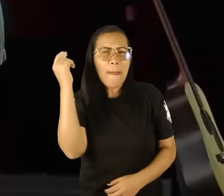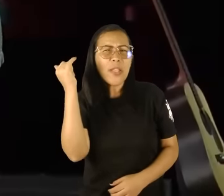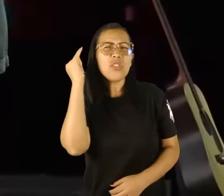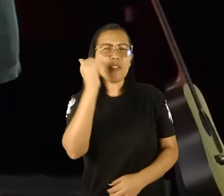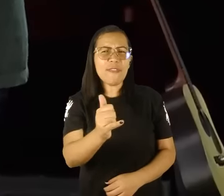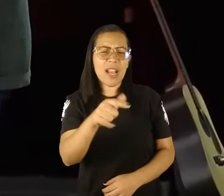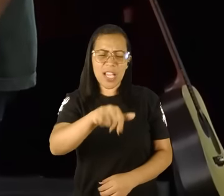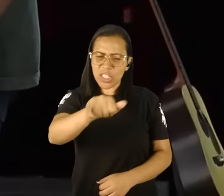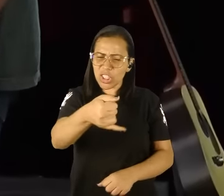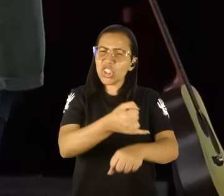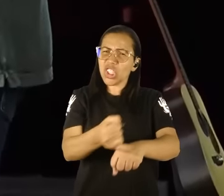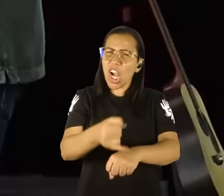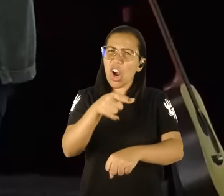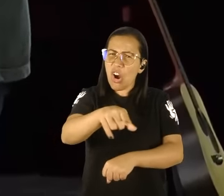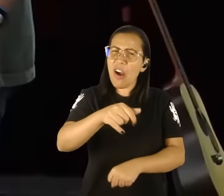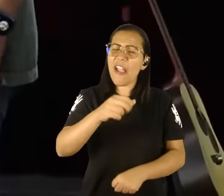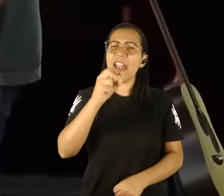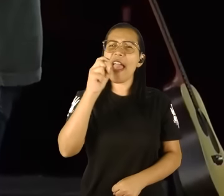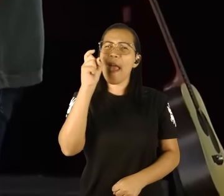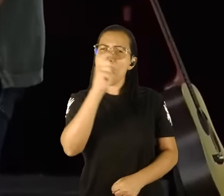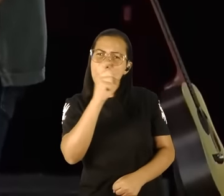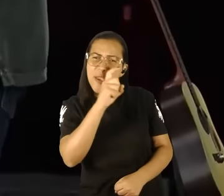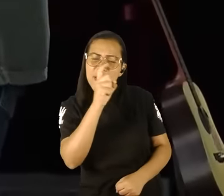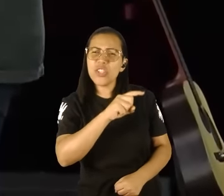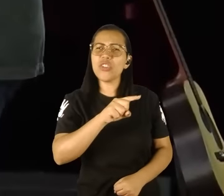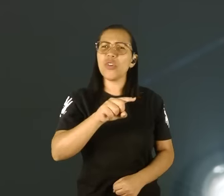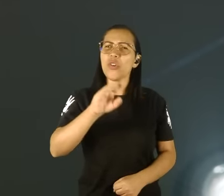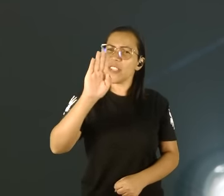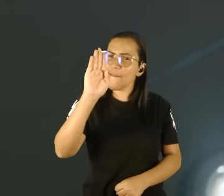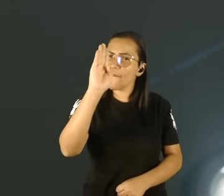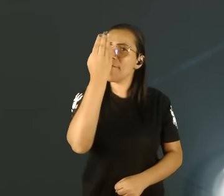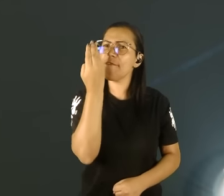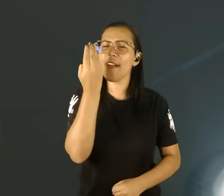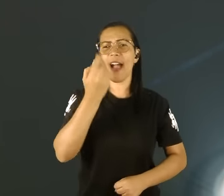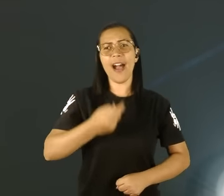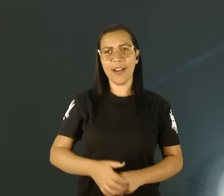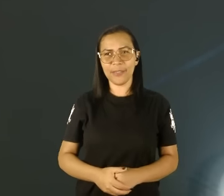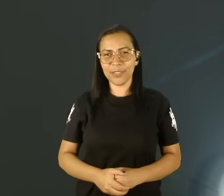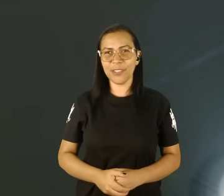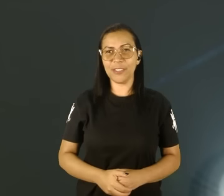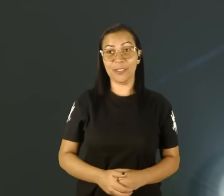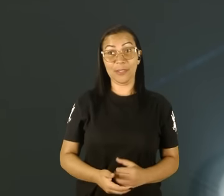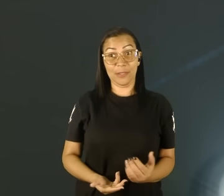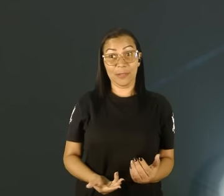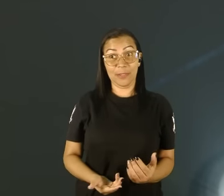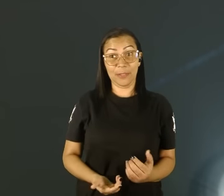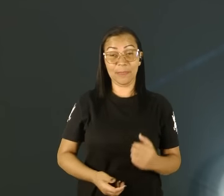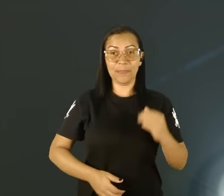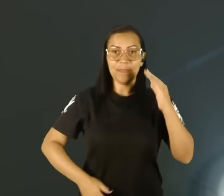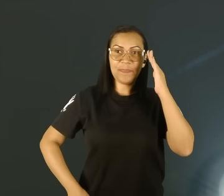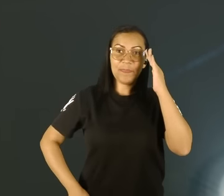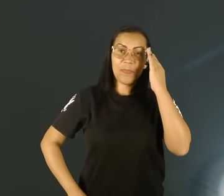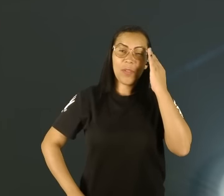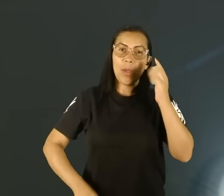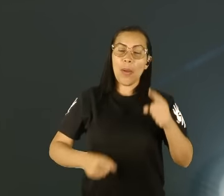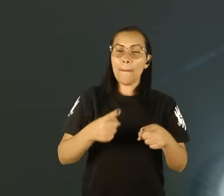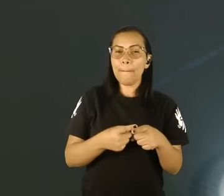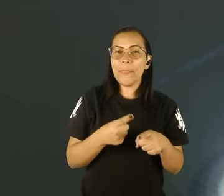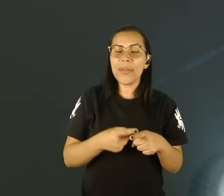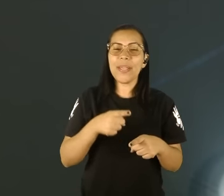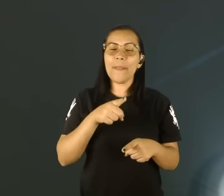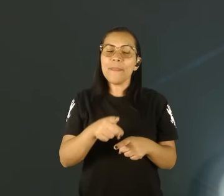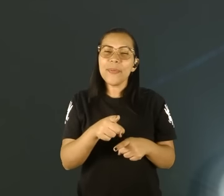zoiudo, usurpador. É aquele que faz as coisas acontecerem na força dele. Um homem que